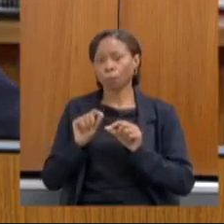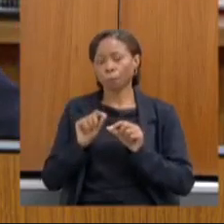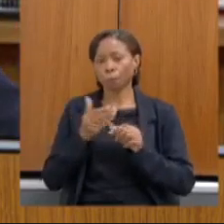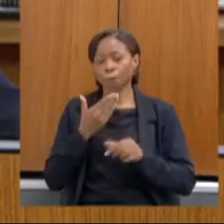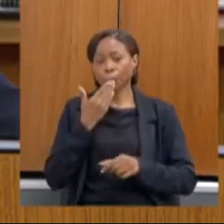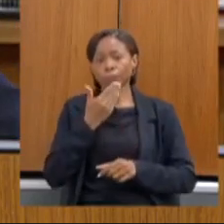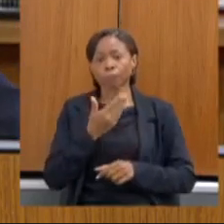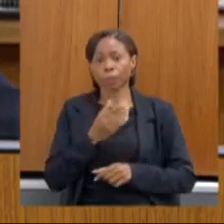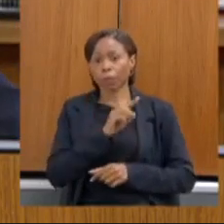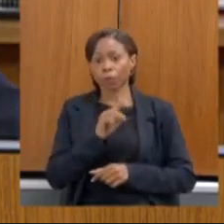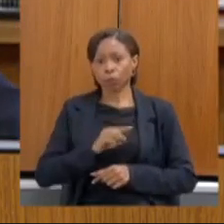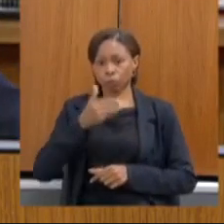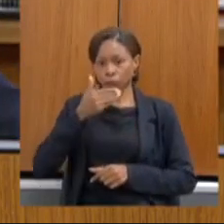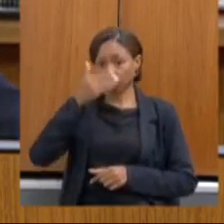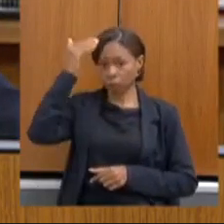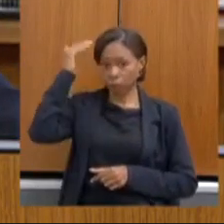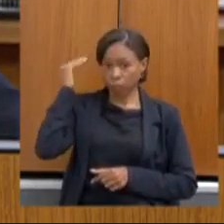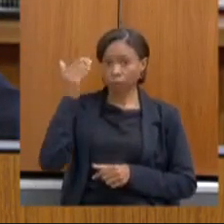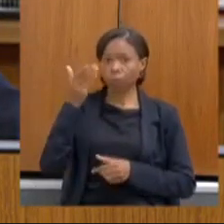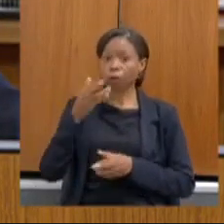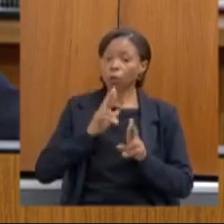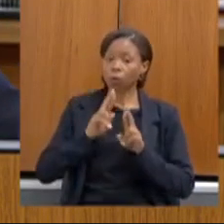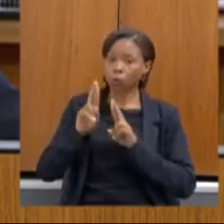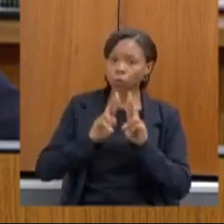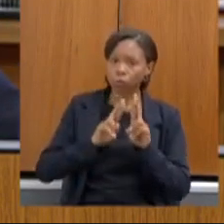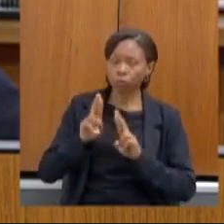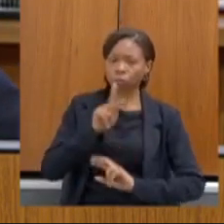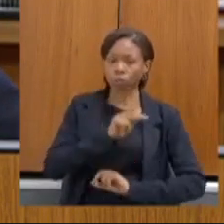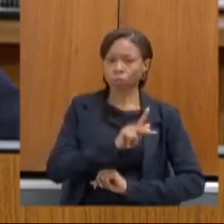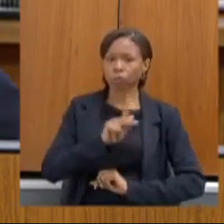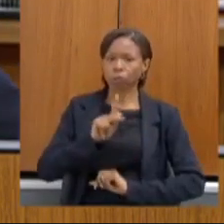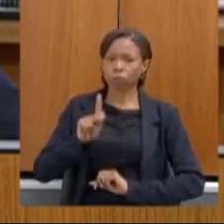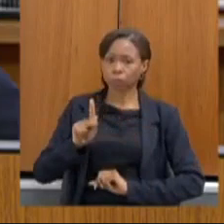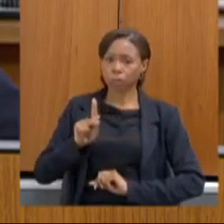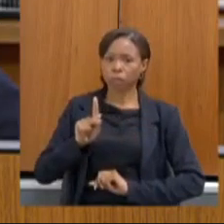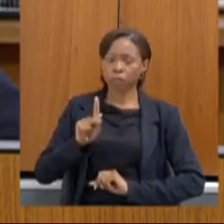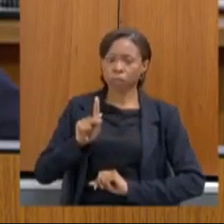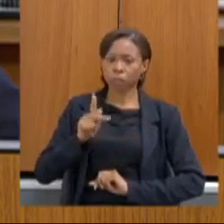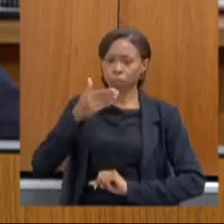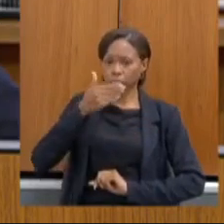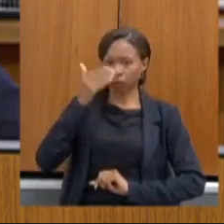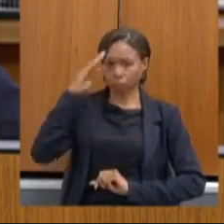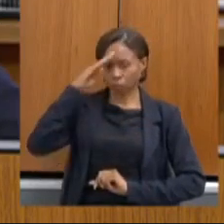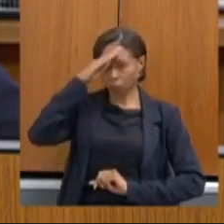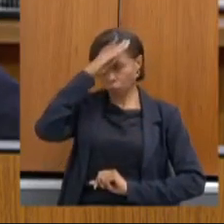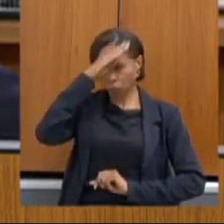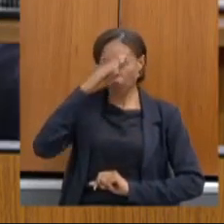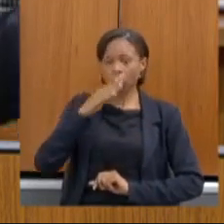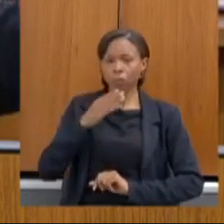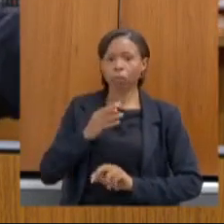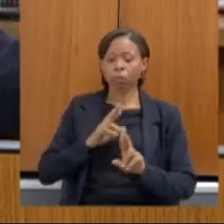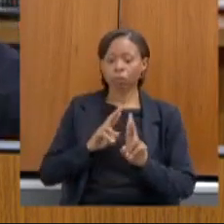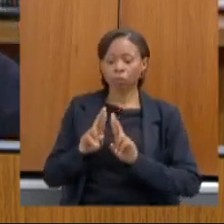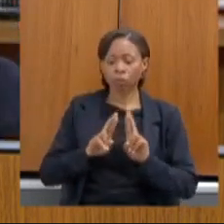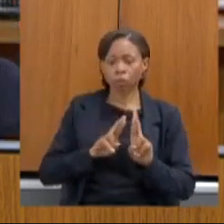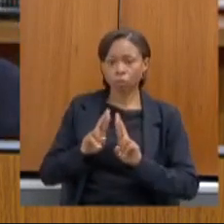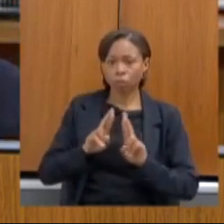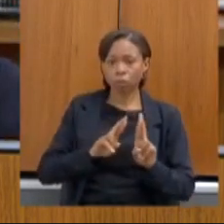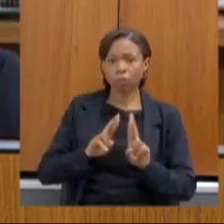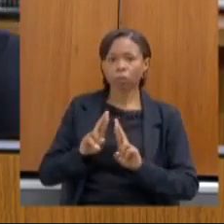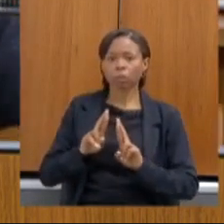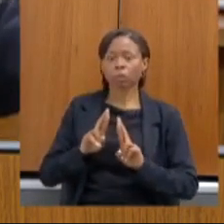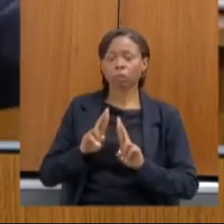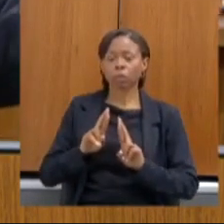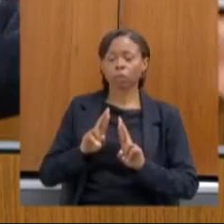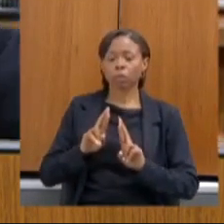Romeu Zema também interceda junto ao presidente da república junto né ao